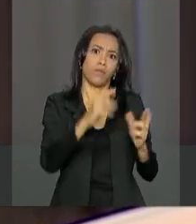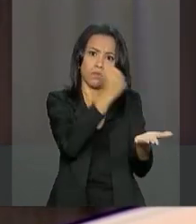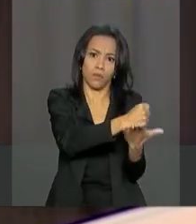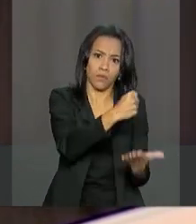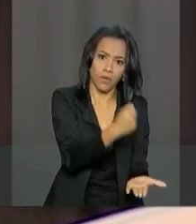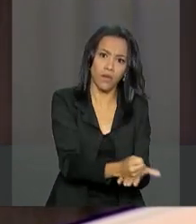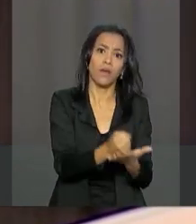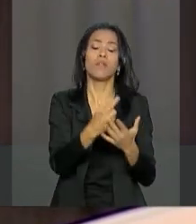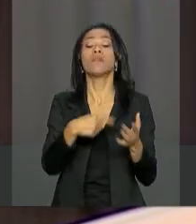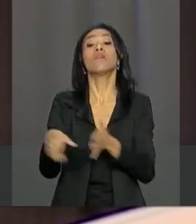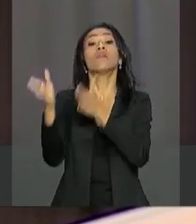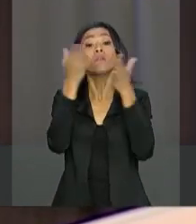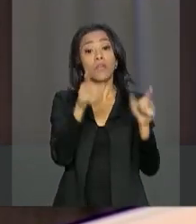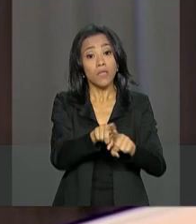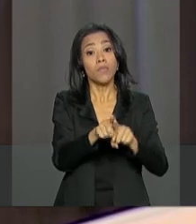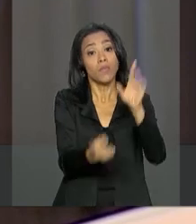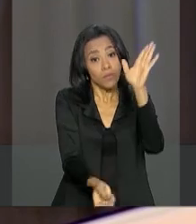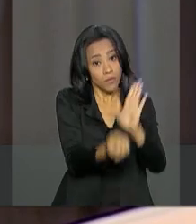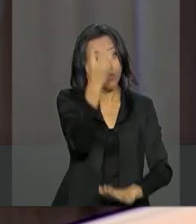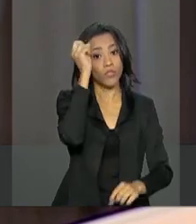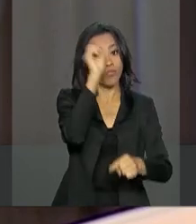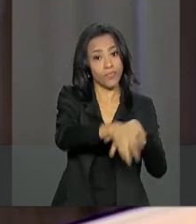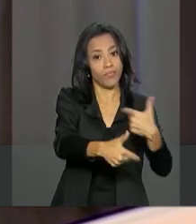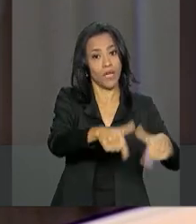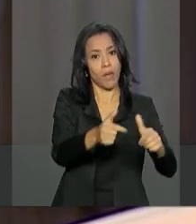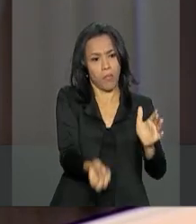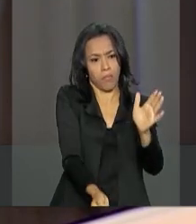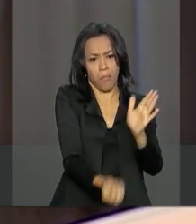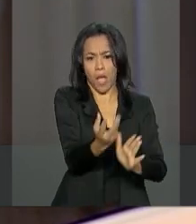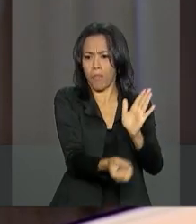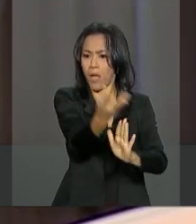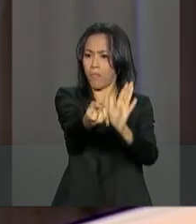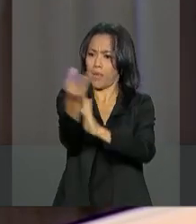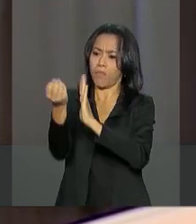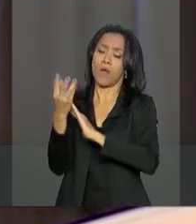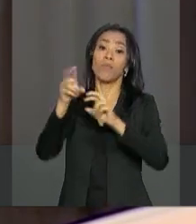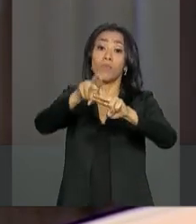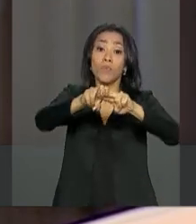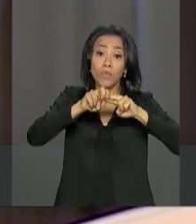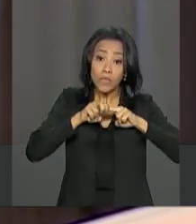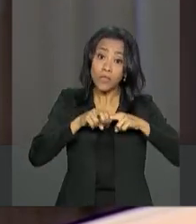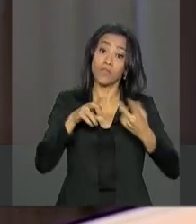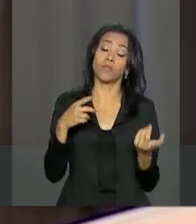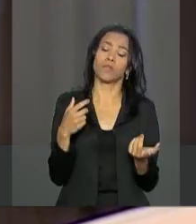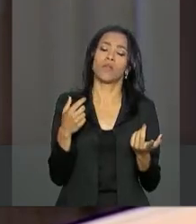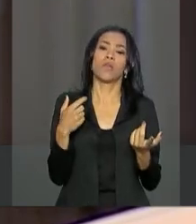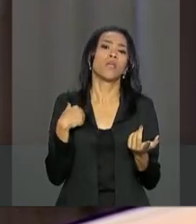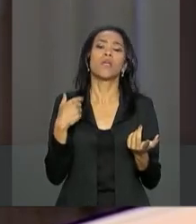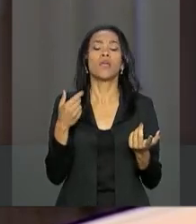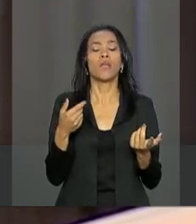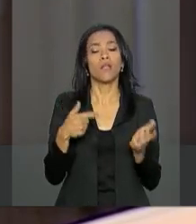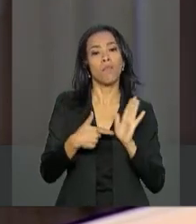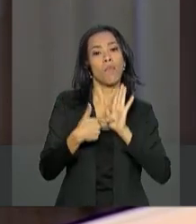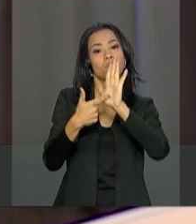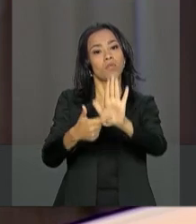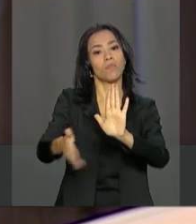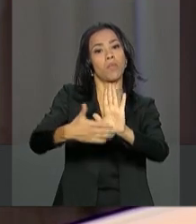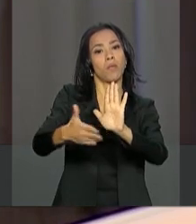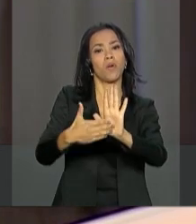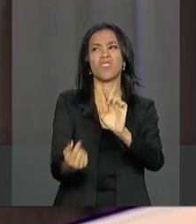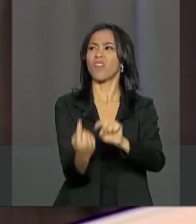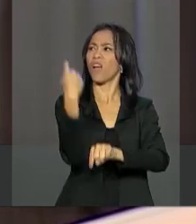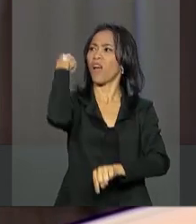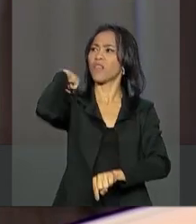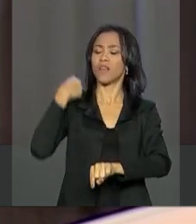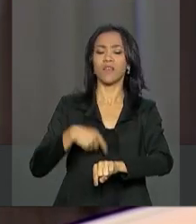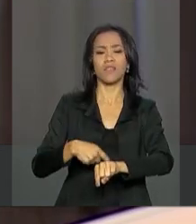a geração de empregos. Por isso que nós levamos adiante algo que estava, digamos, encastelado lá atrás e que não se mexia